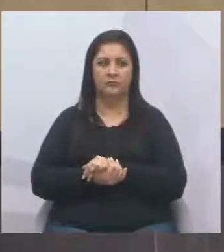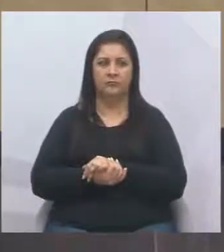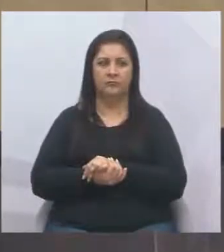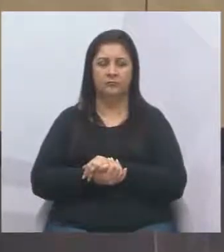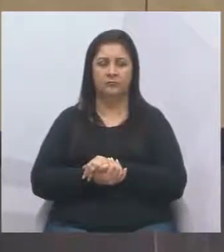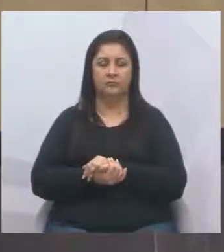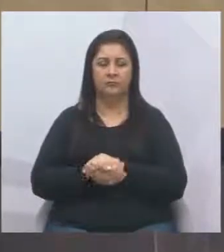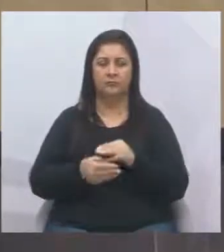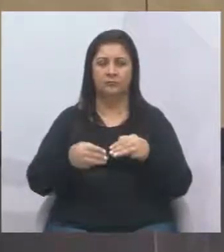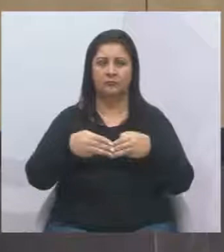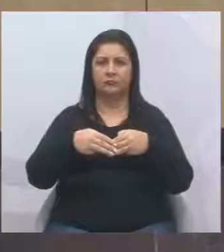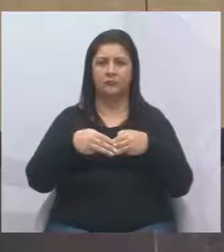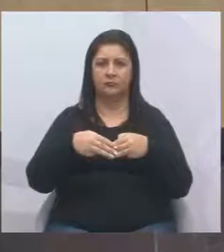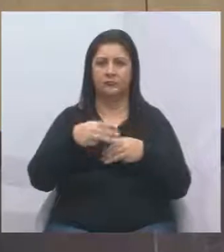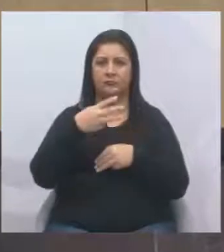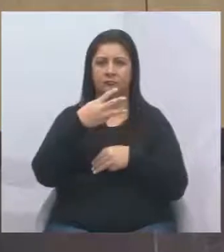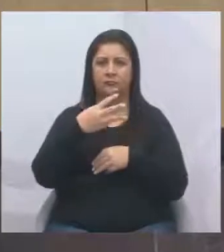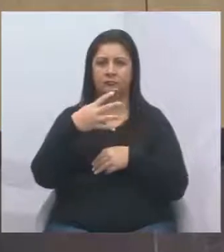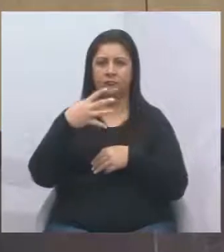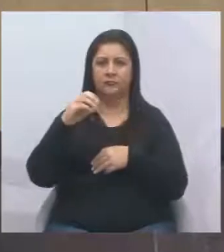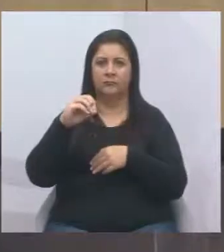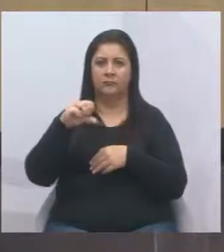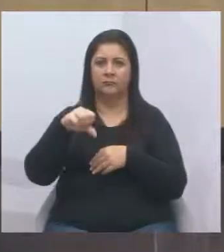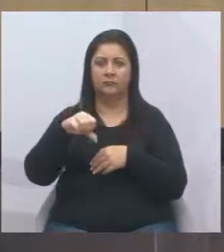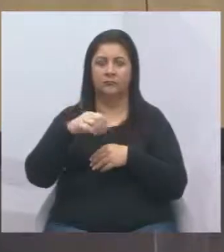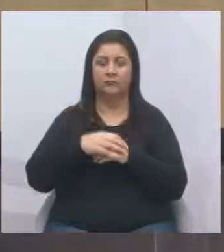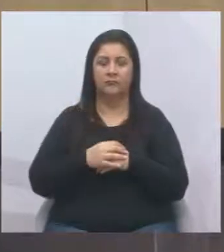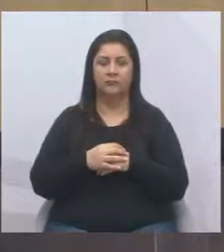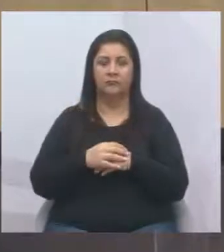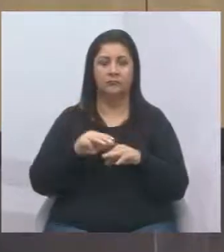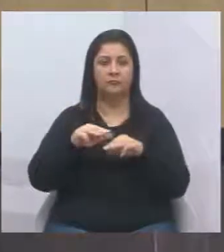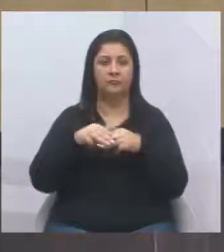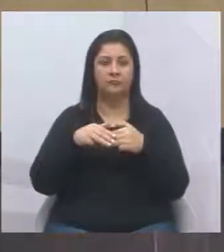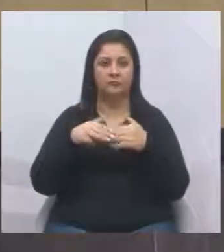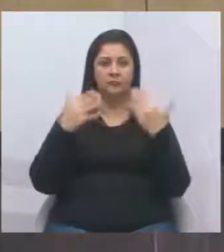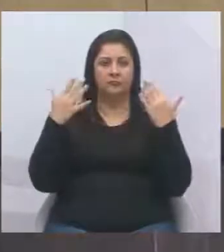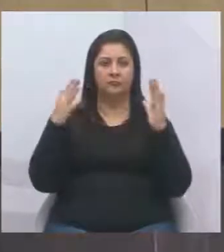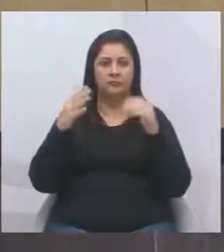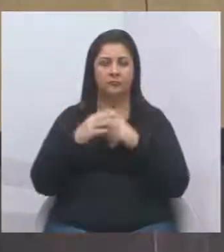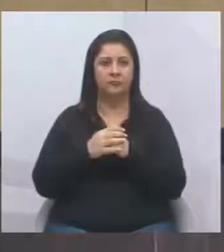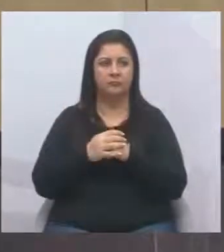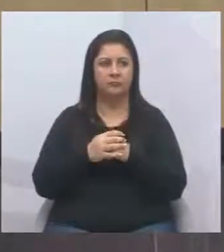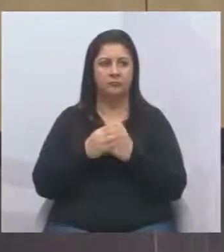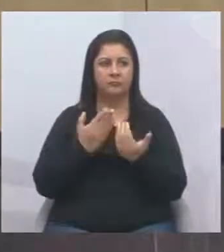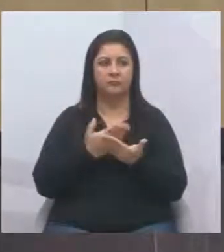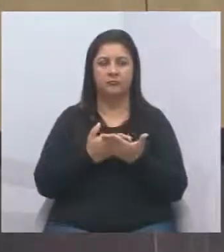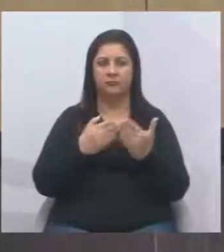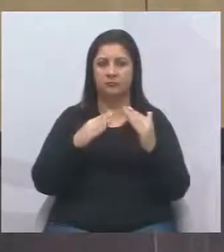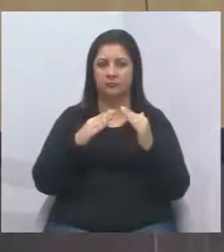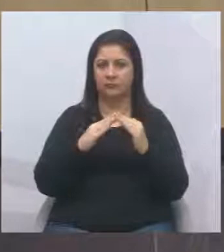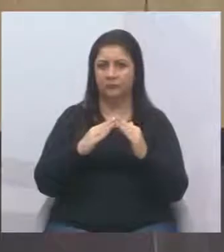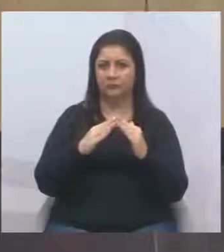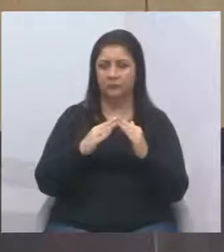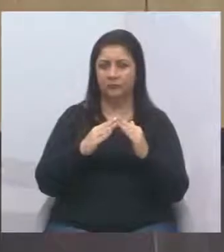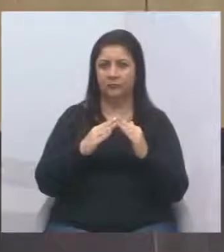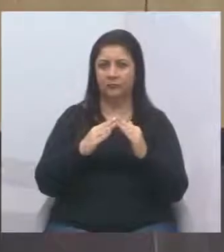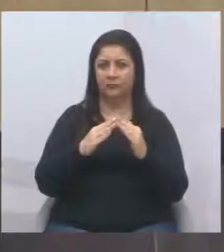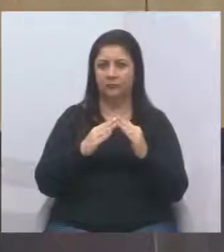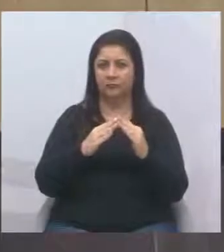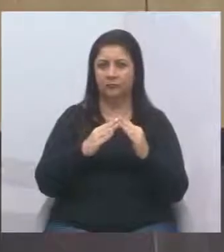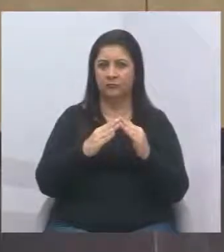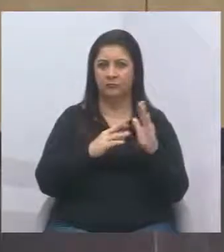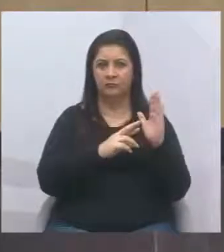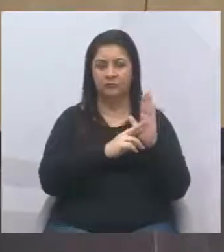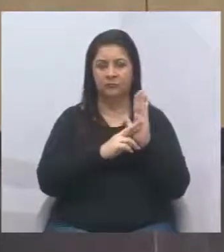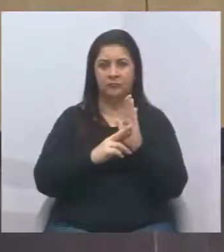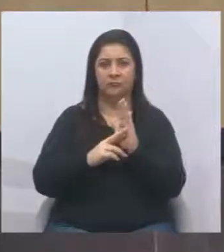Moção 349, moção congratulatória ao Instituto dedicar, na pessoa de sua presidente,